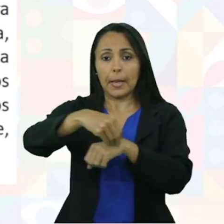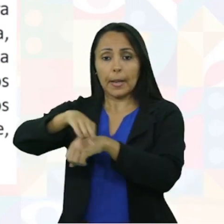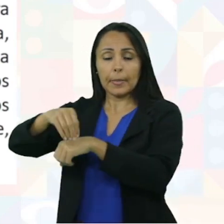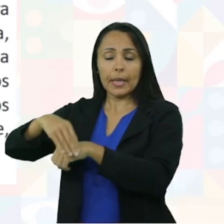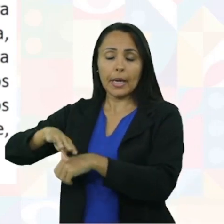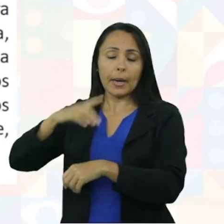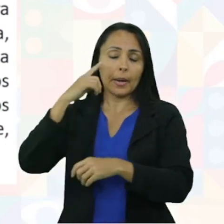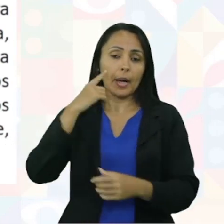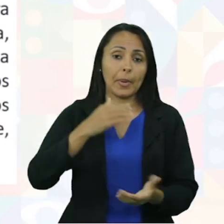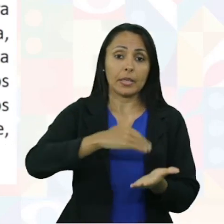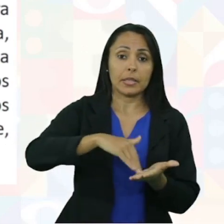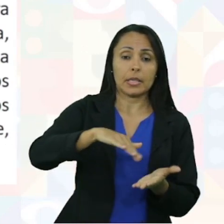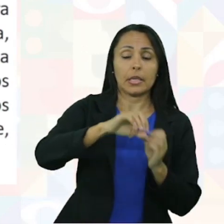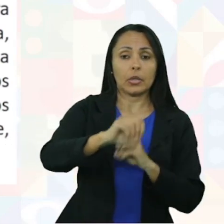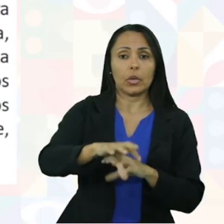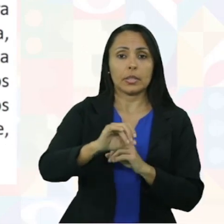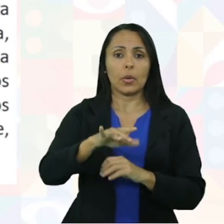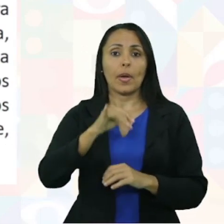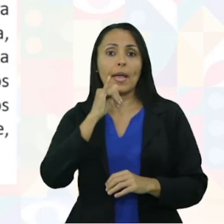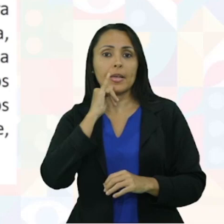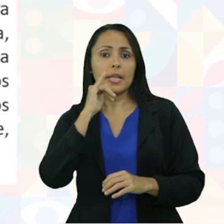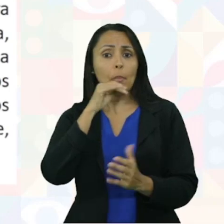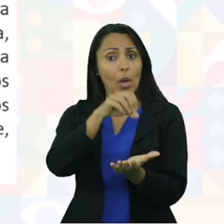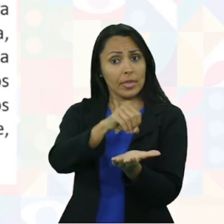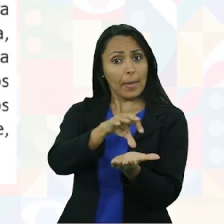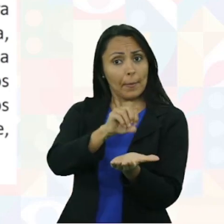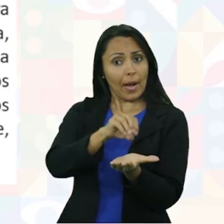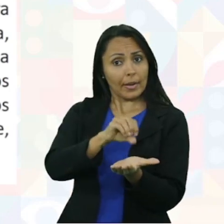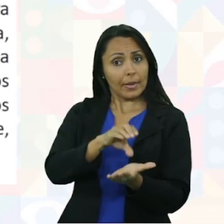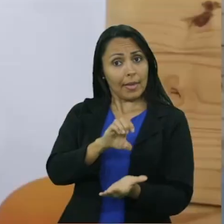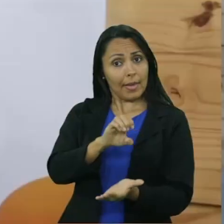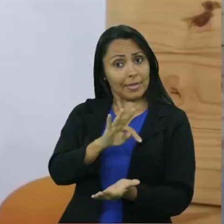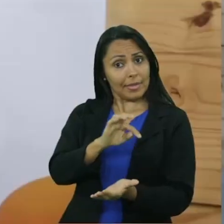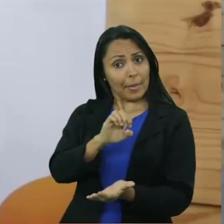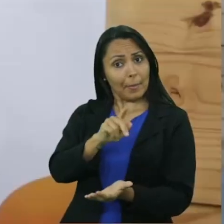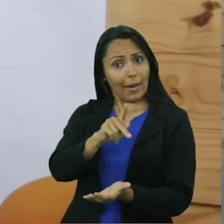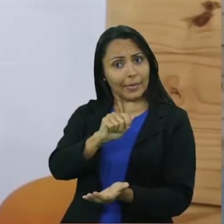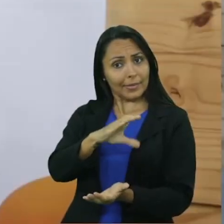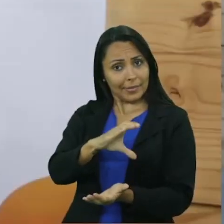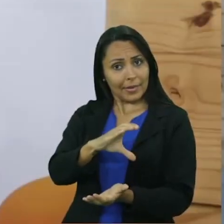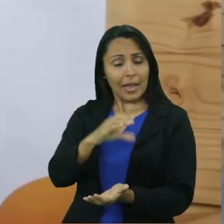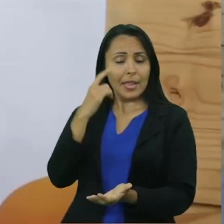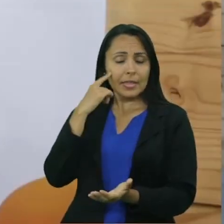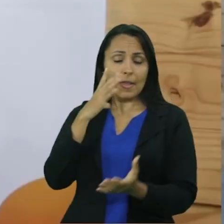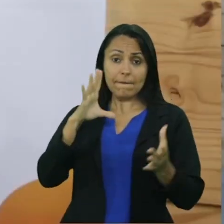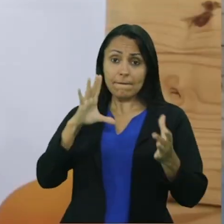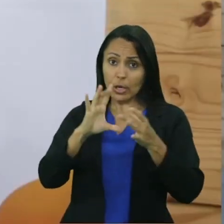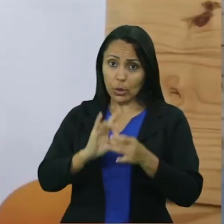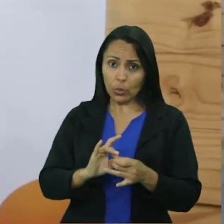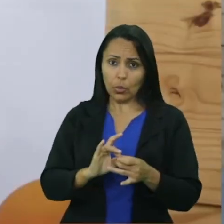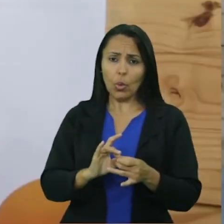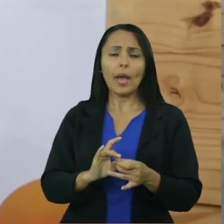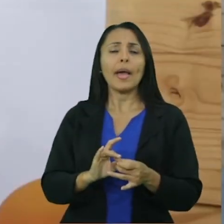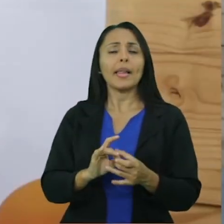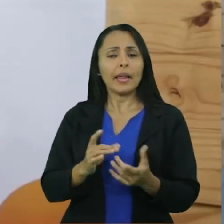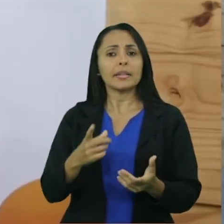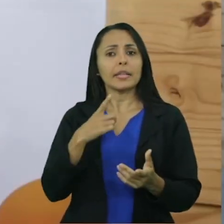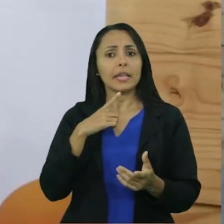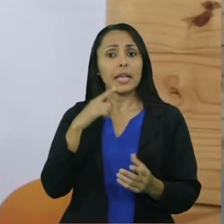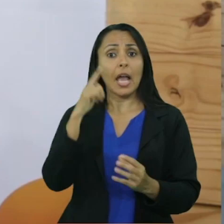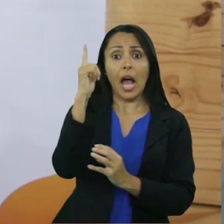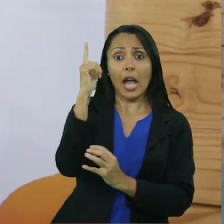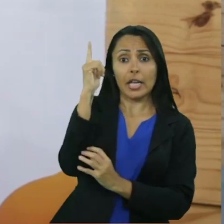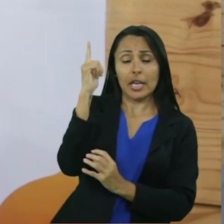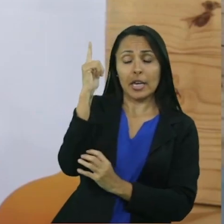FNDE. Por exemplo, a ETEPAC, a escola na qual vocês estão vinculadas, ela está agregada à GRE